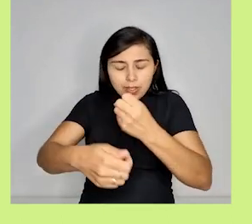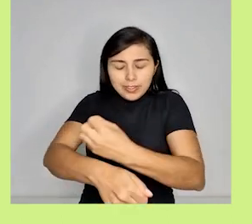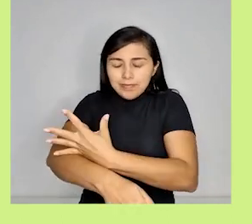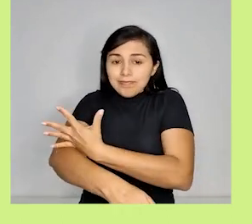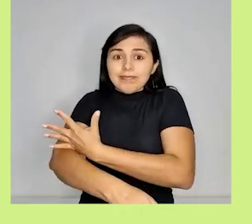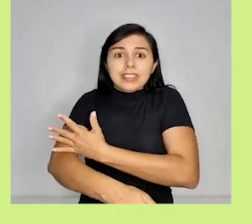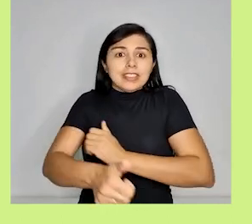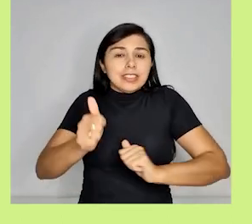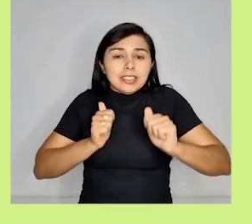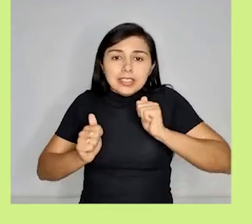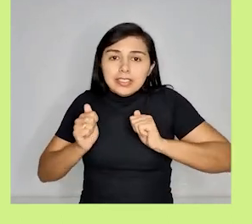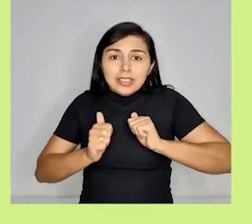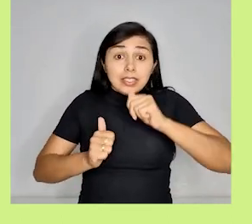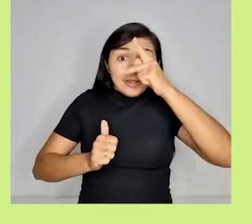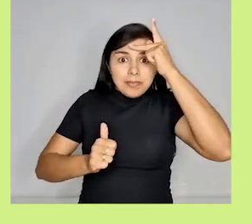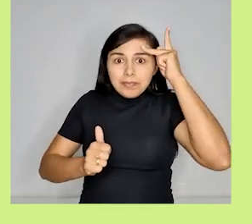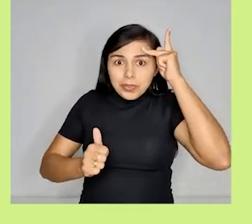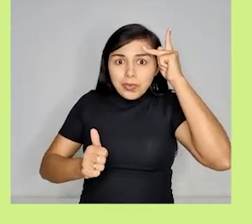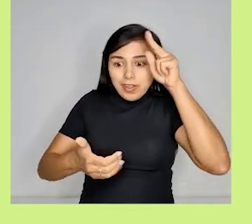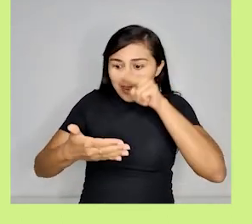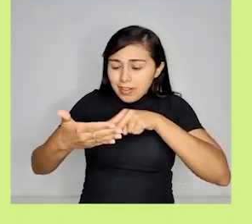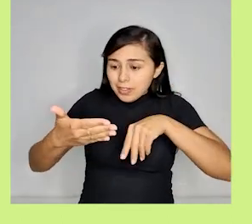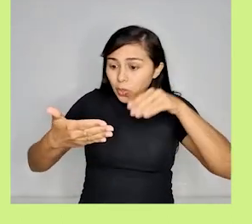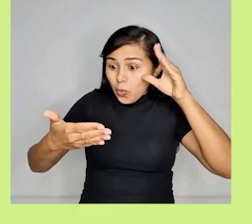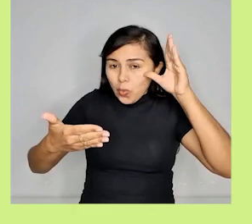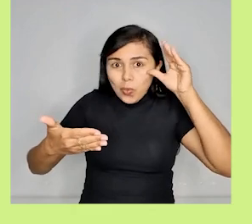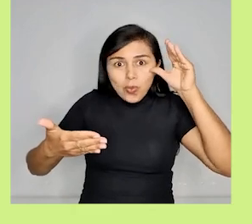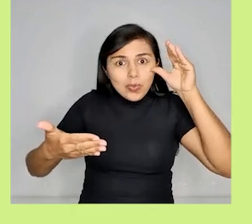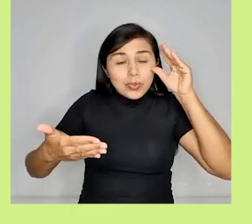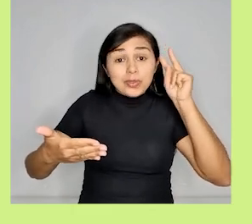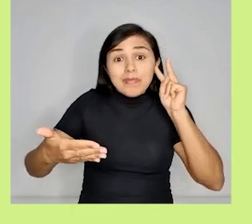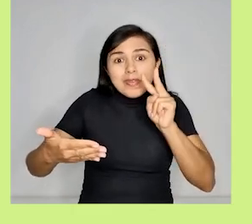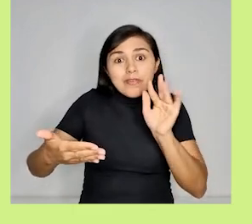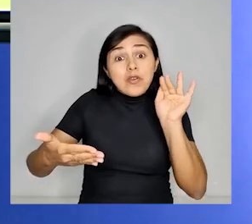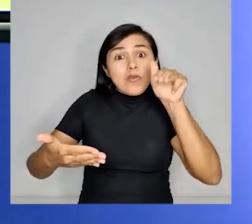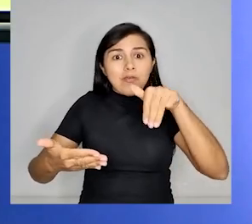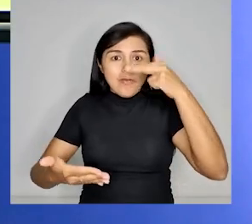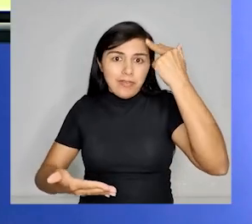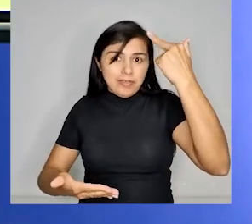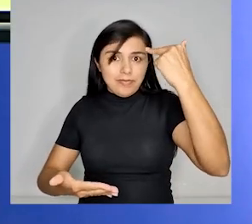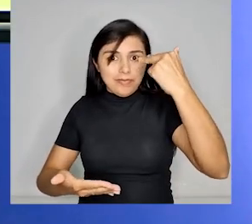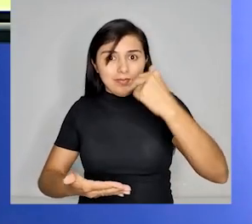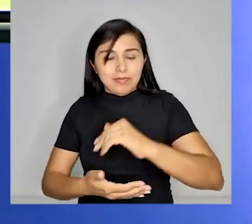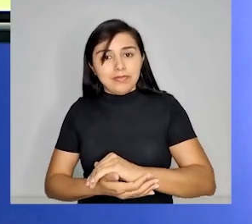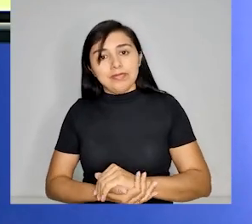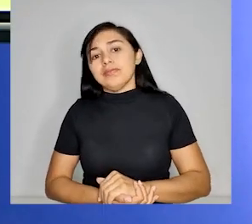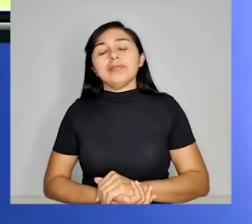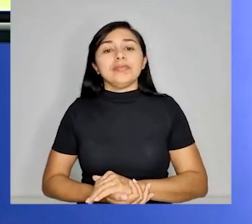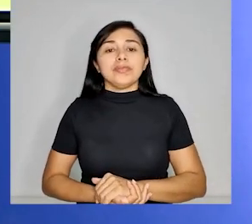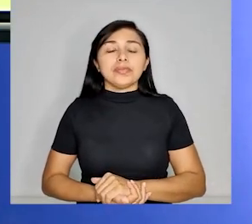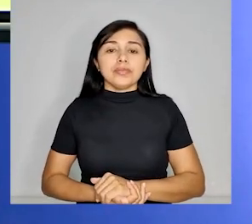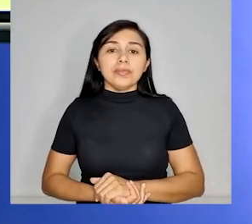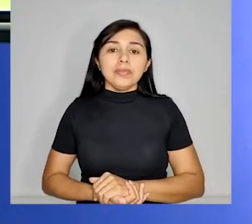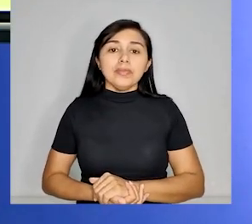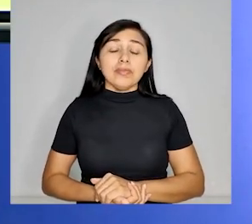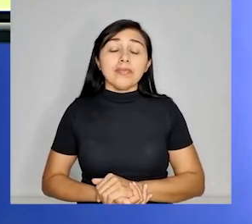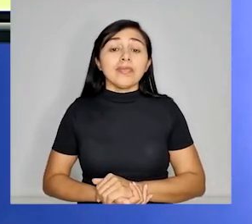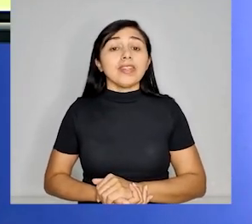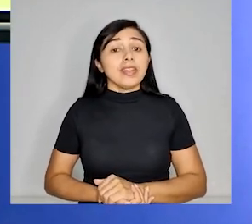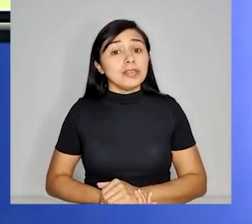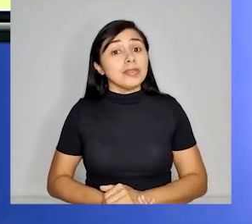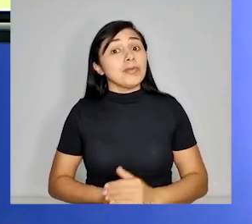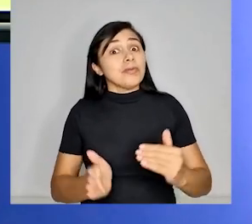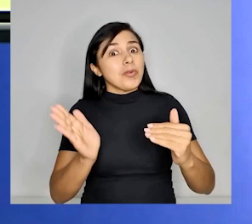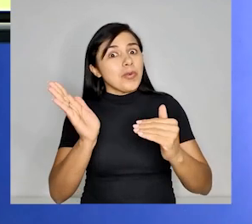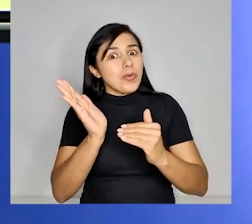da história, que fará com que o leitor não pare de ler, até que encontre um desfecho. A parte final